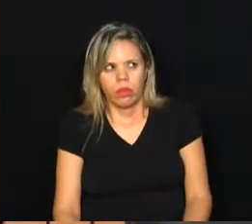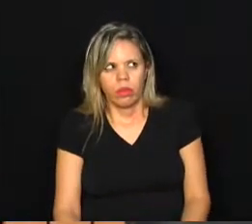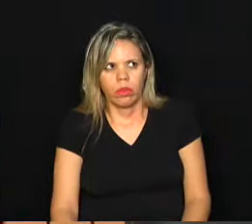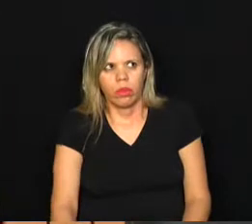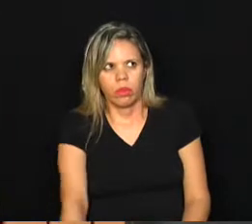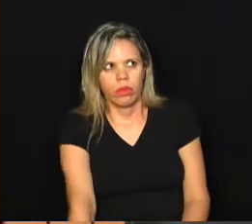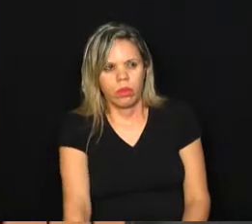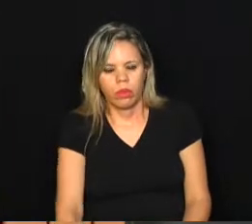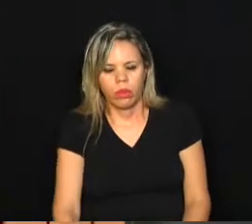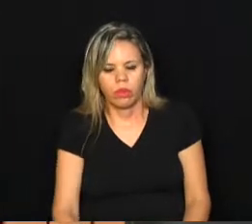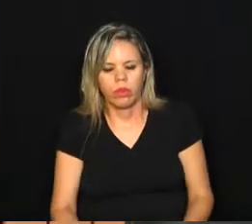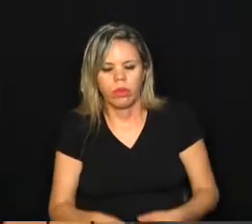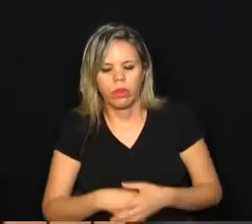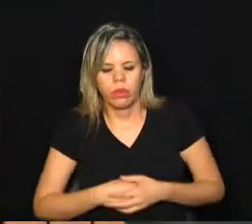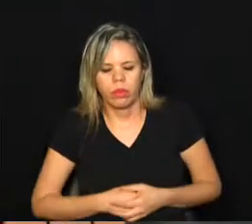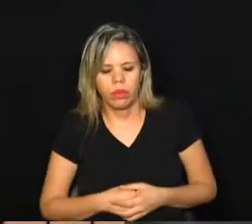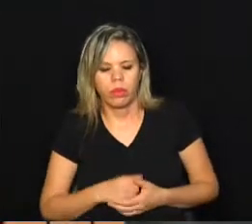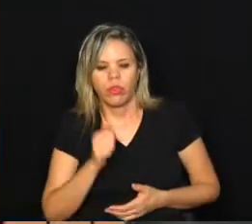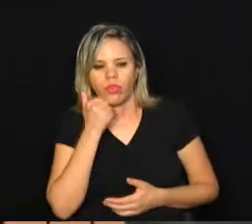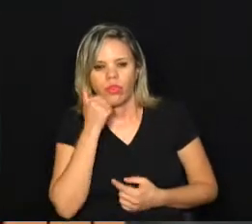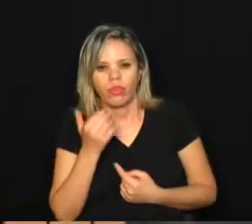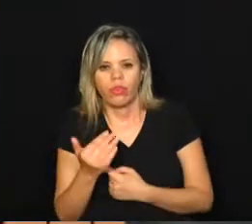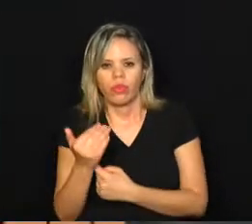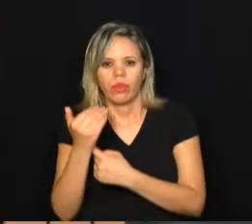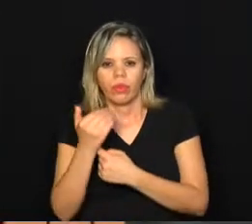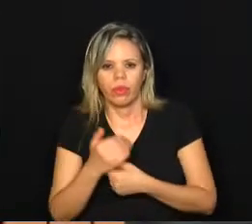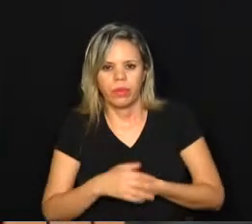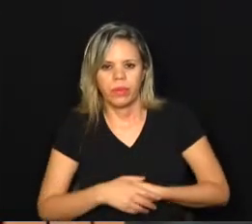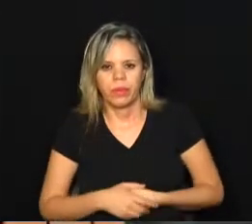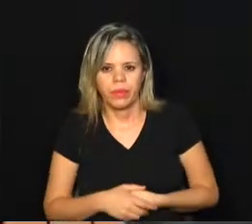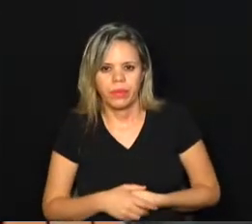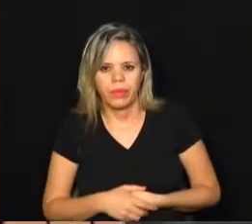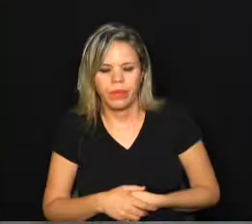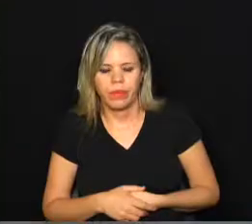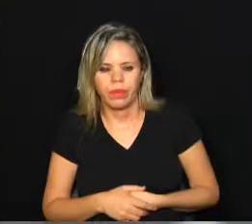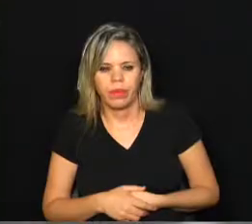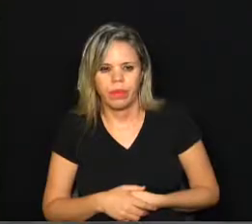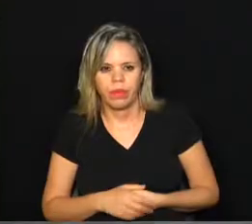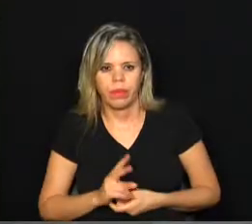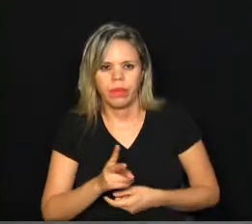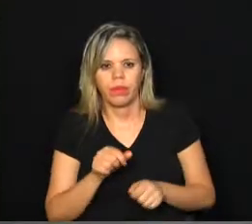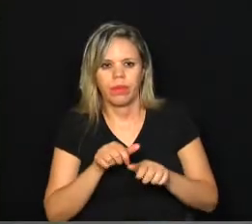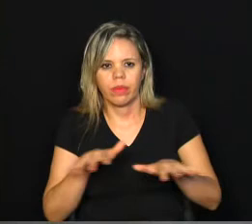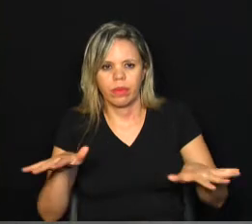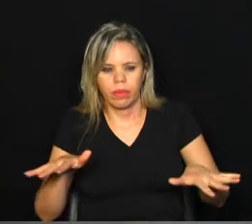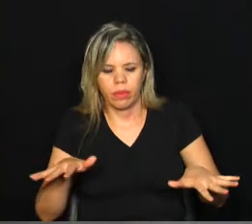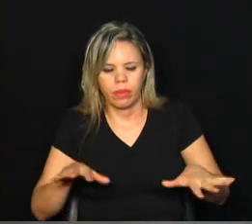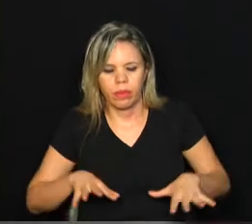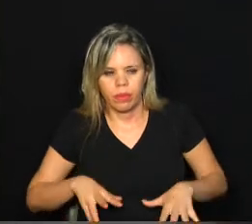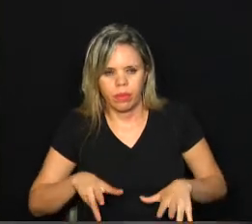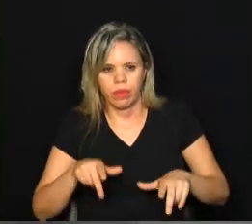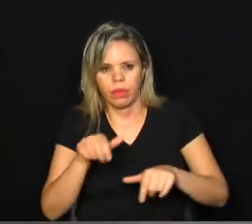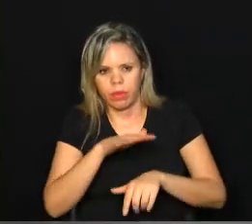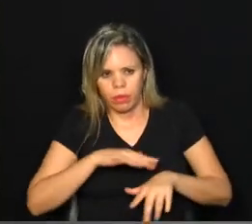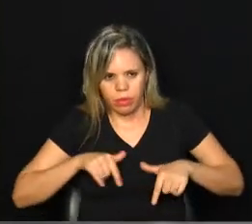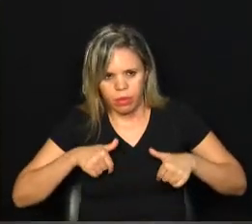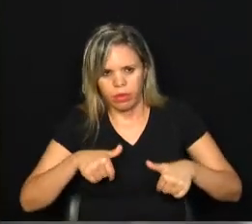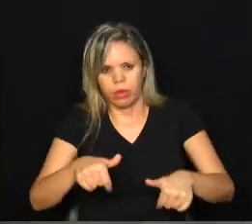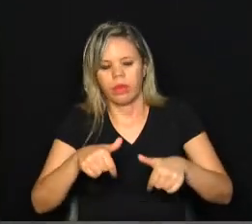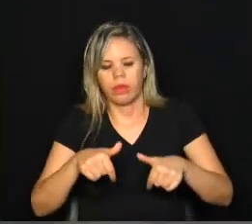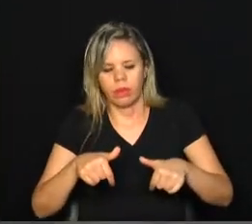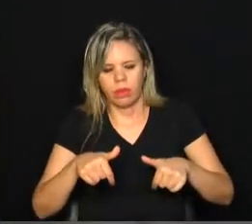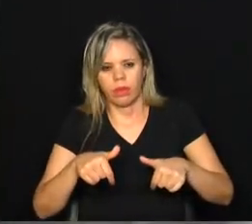a gente considera que ciência, tecnologia e inovação são elementos que devem permear transversalmente as ações,